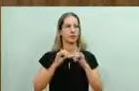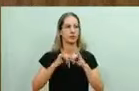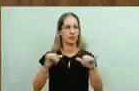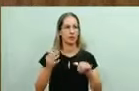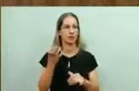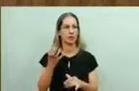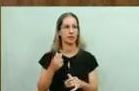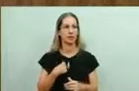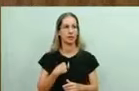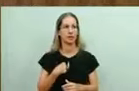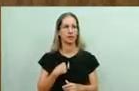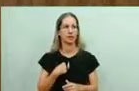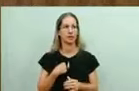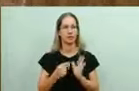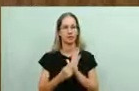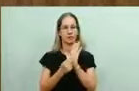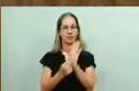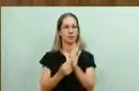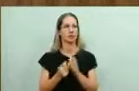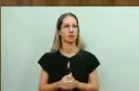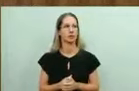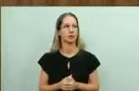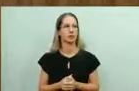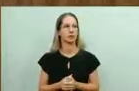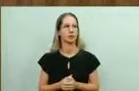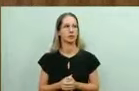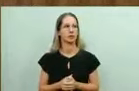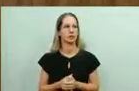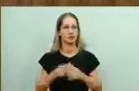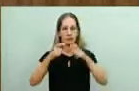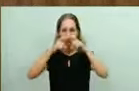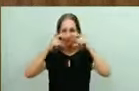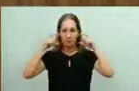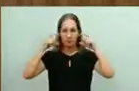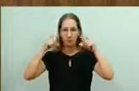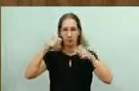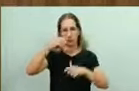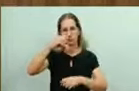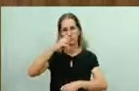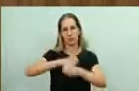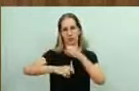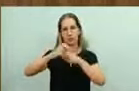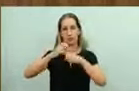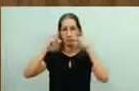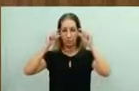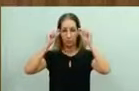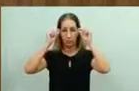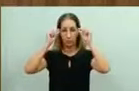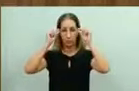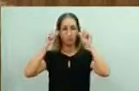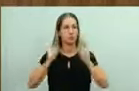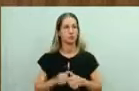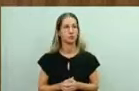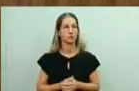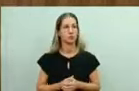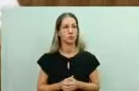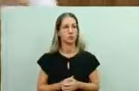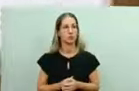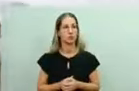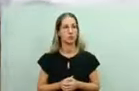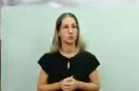gostaria de me apresentar. Embaixo dessa máscara N95, desse óculos, de um gorro, de